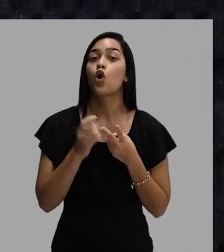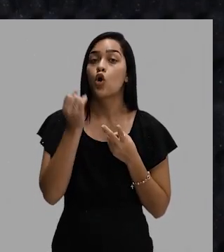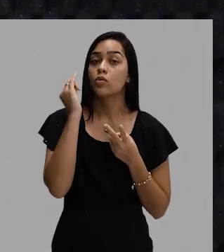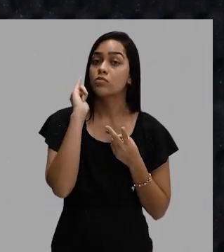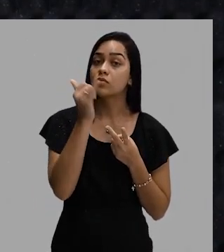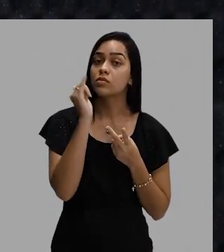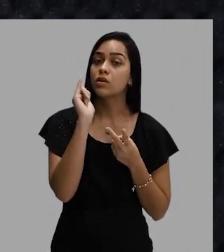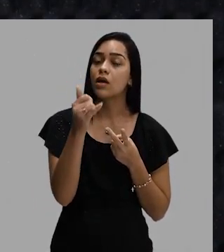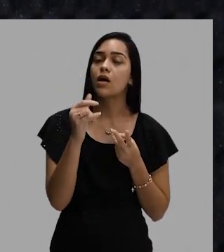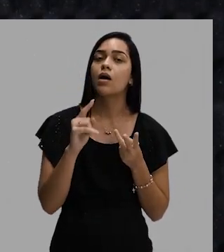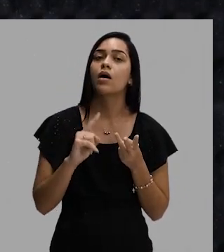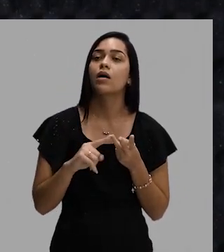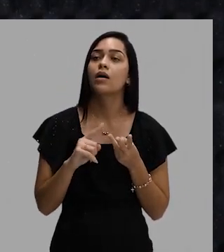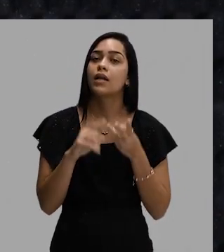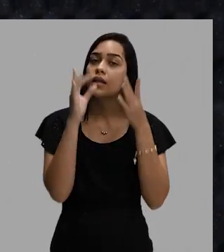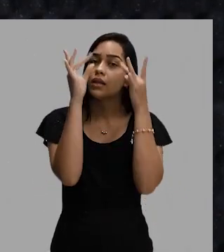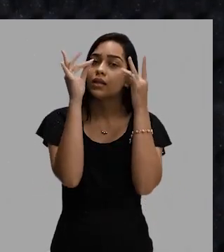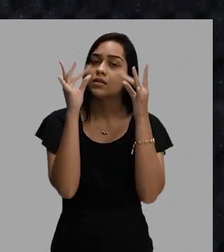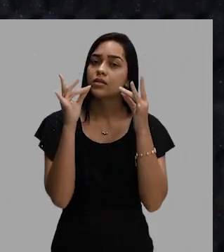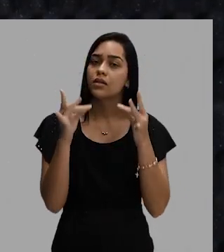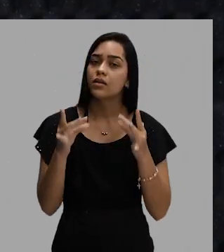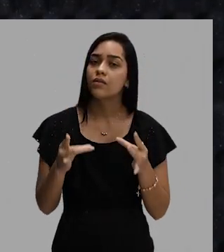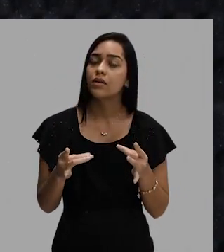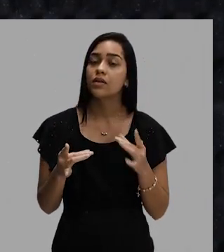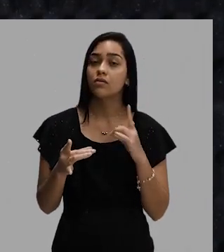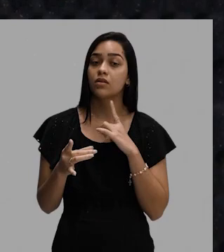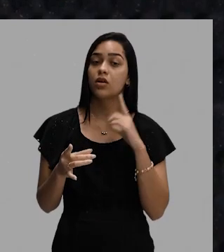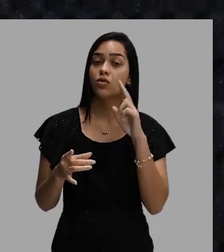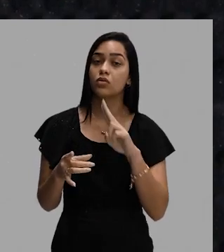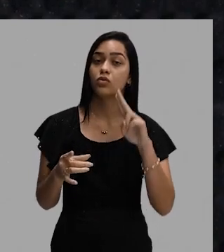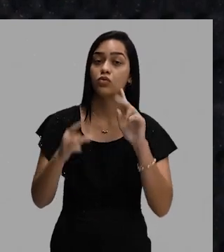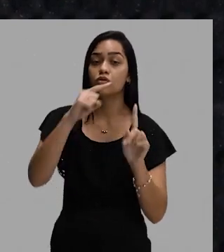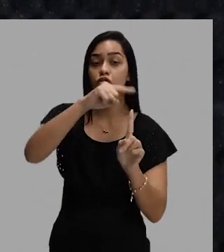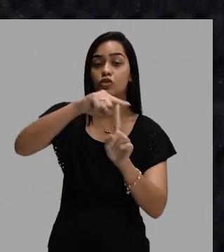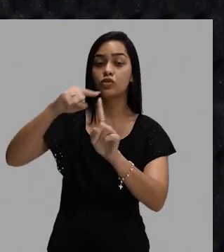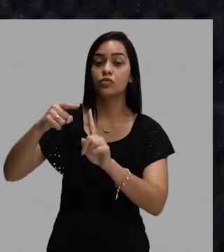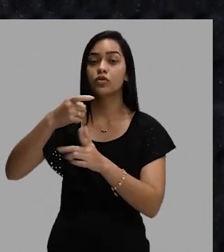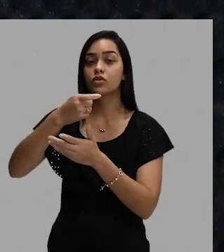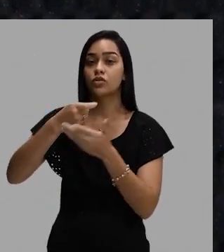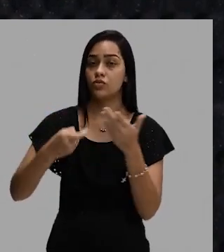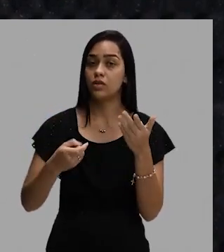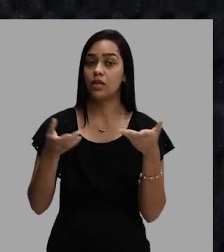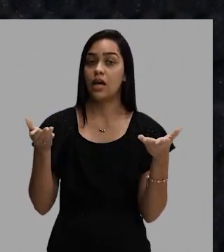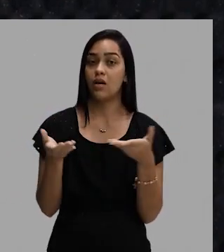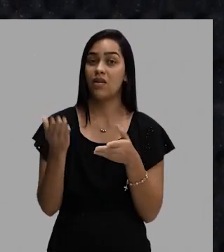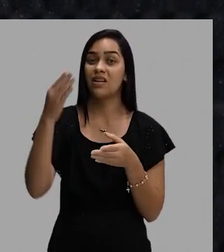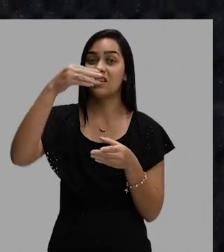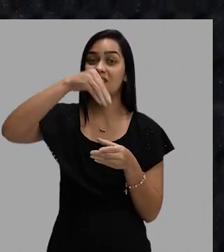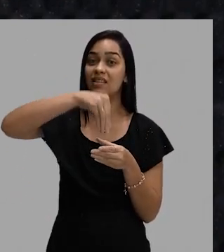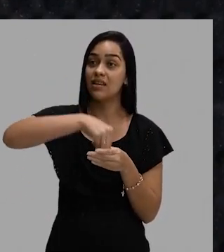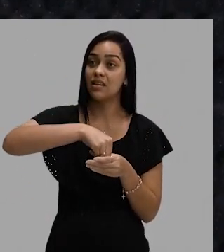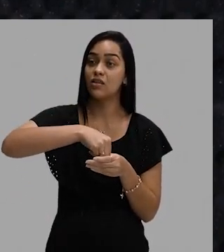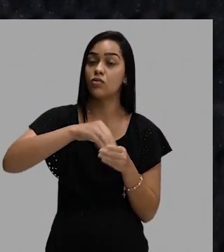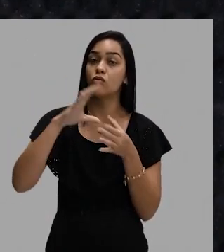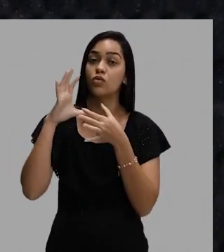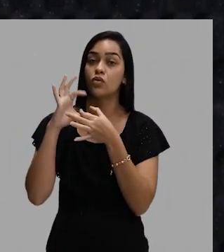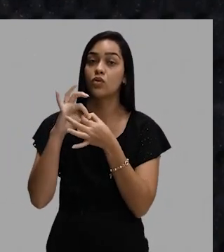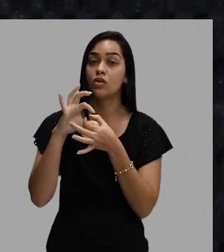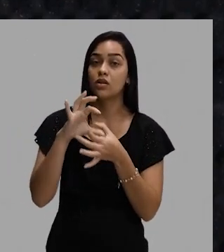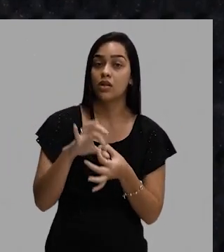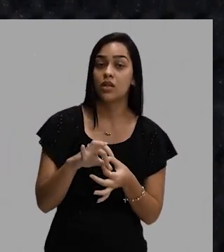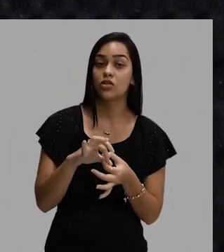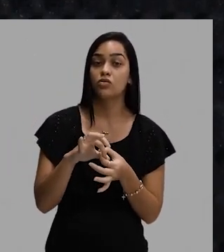contar, eu posso descrever. Então, eu estou falando de tipos textuais. Agora, dentro desse contexto